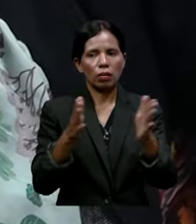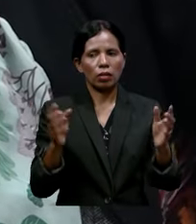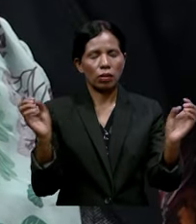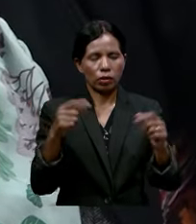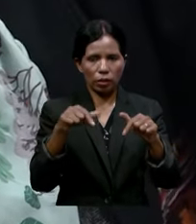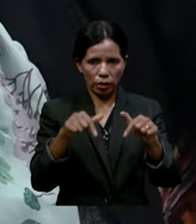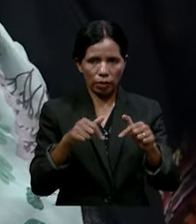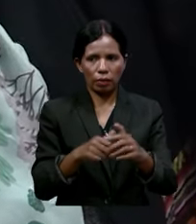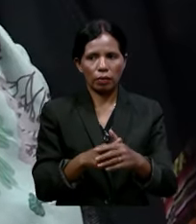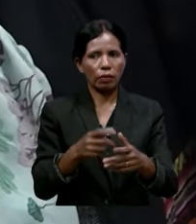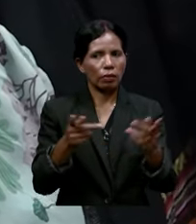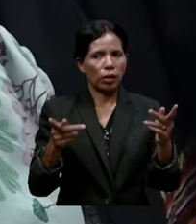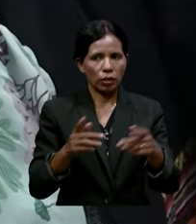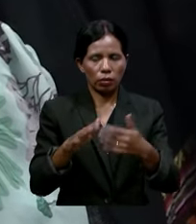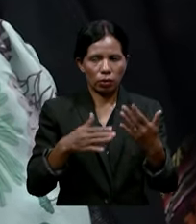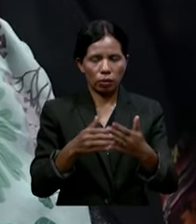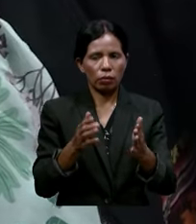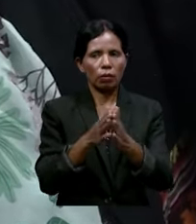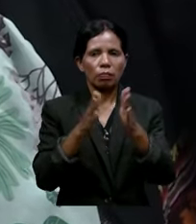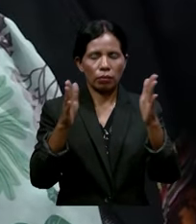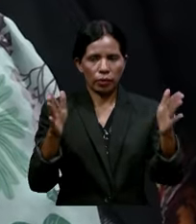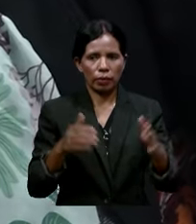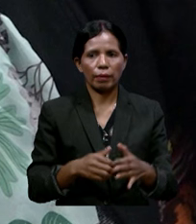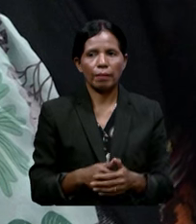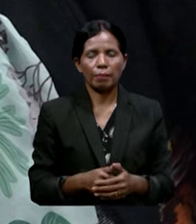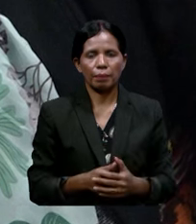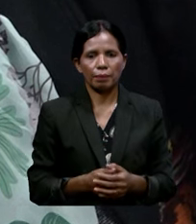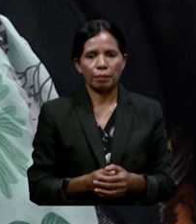de, fatin hototu mos bot, nasne. Mas,